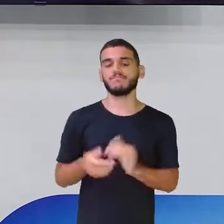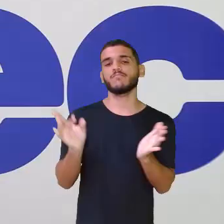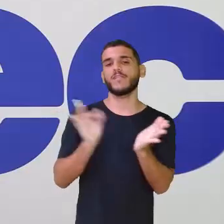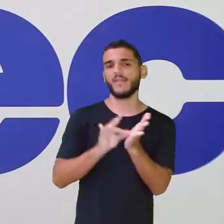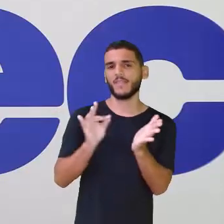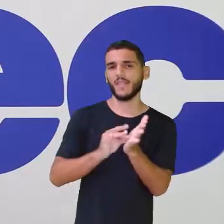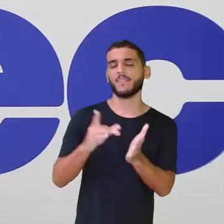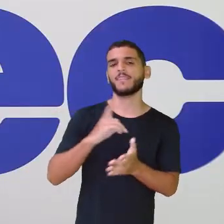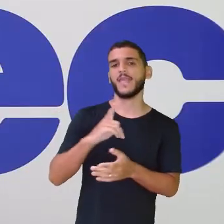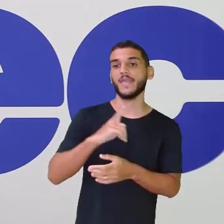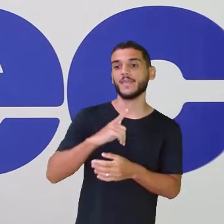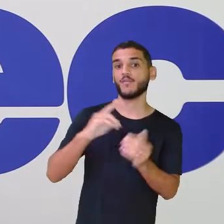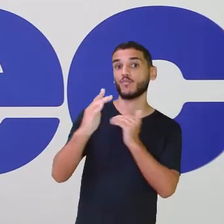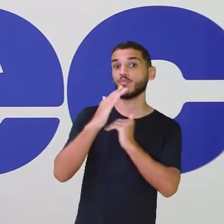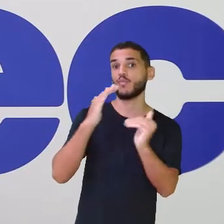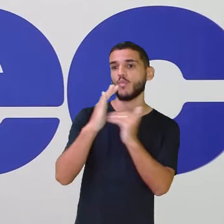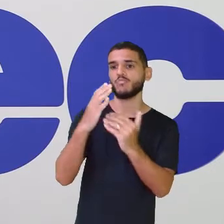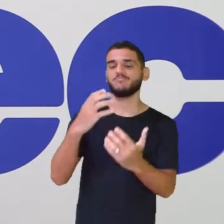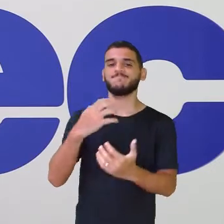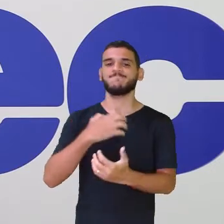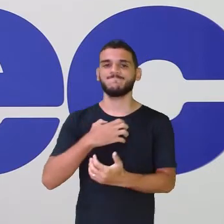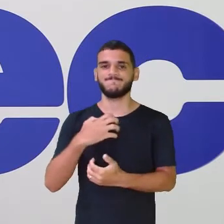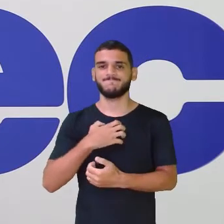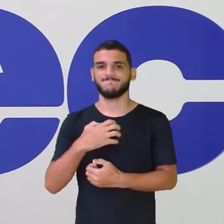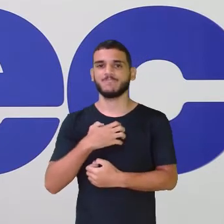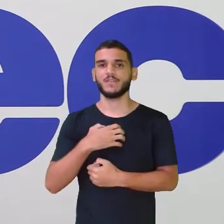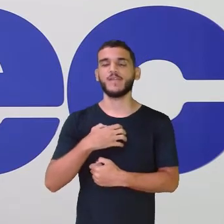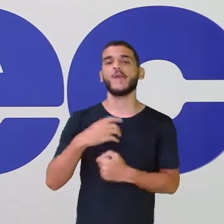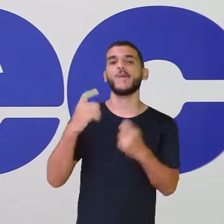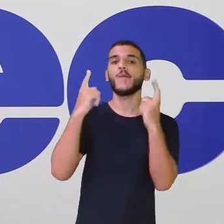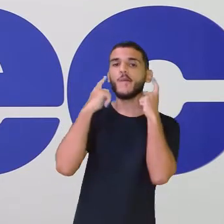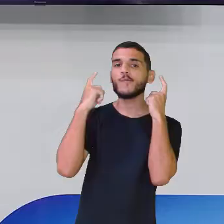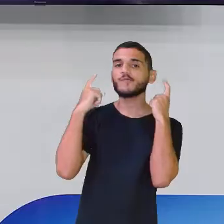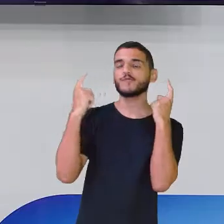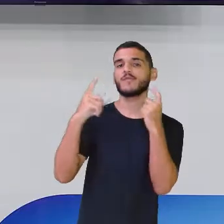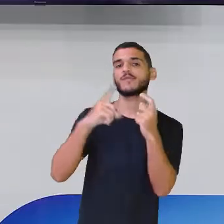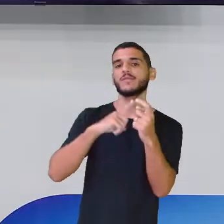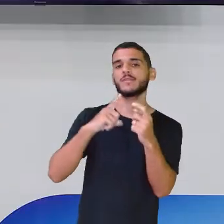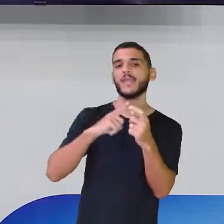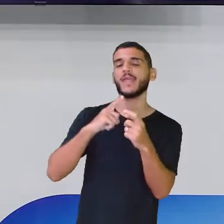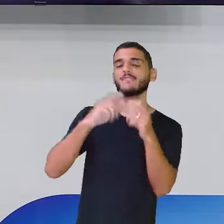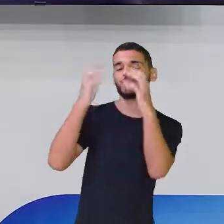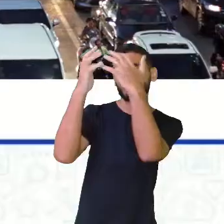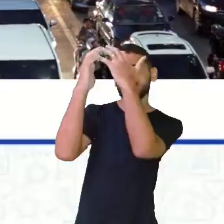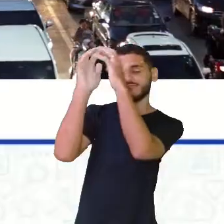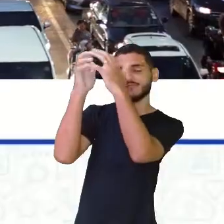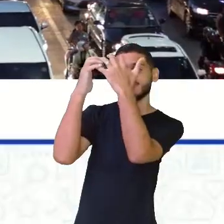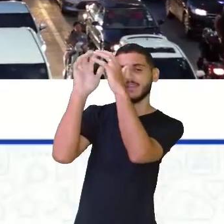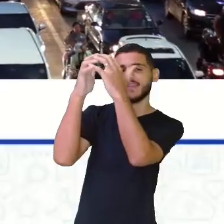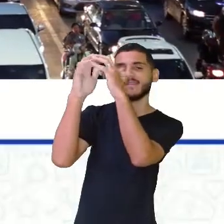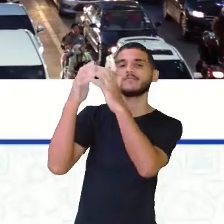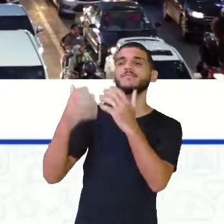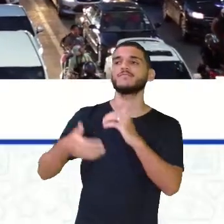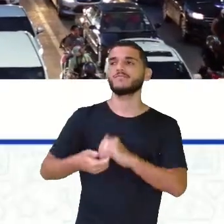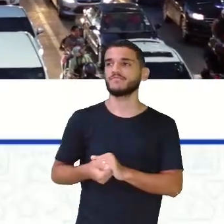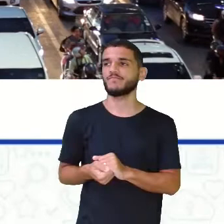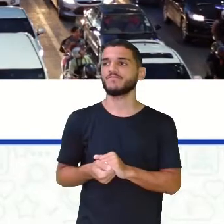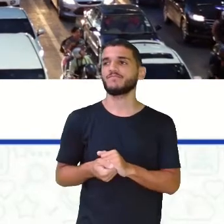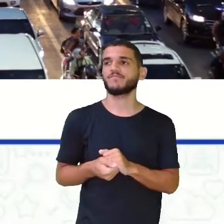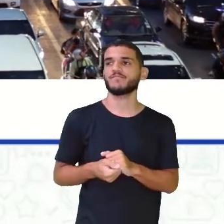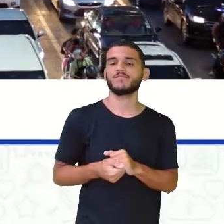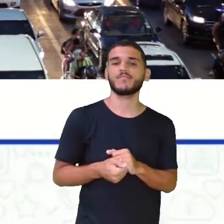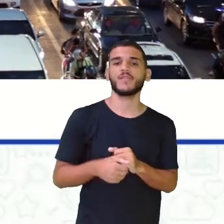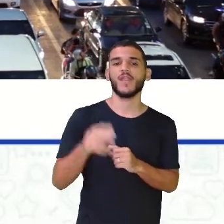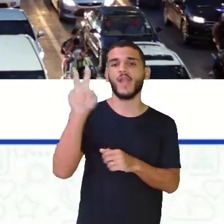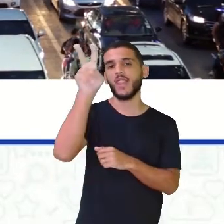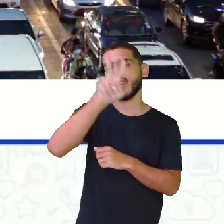os sentidos e o som, né? Diretamente o cérebro da gente. Vamos ver? Bora lá? A gente começa aí com uma leitura